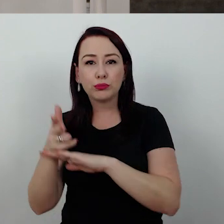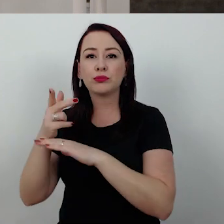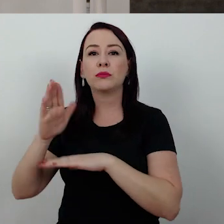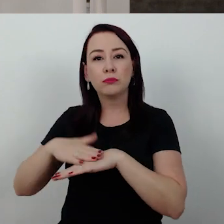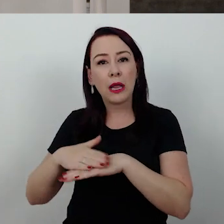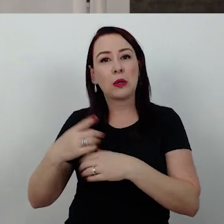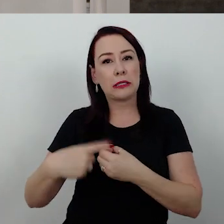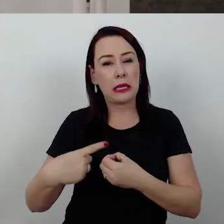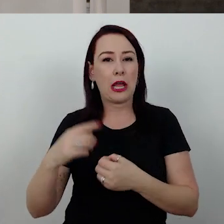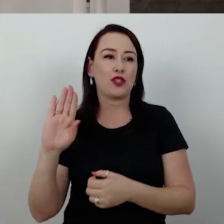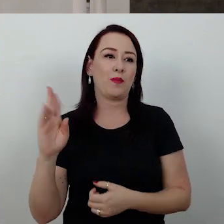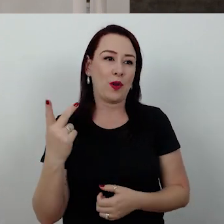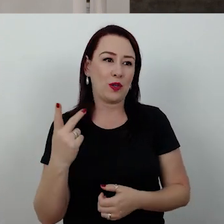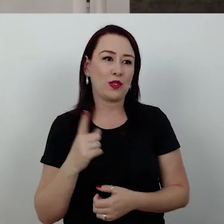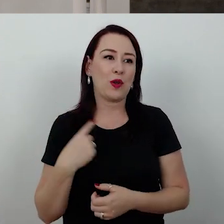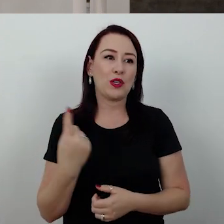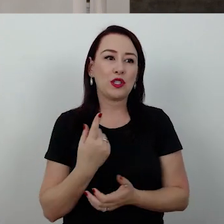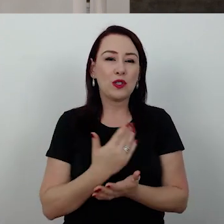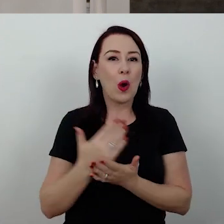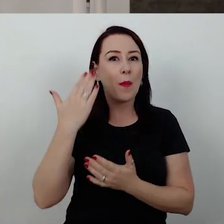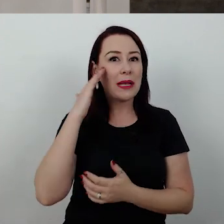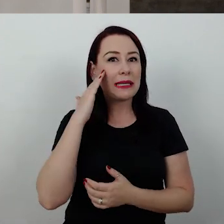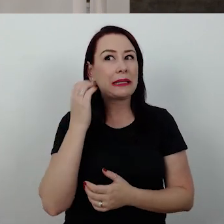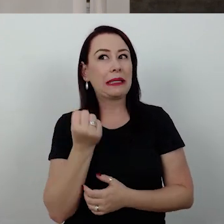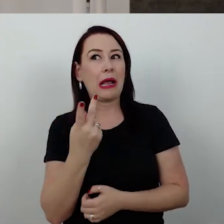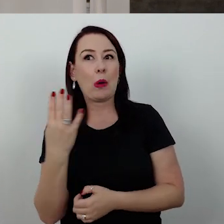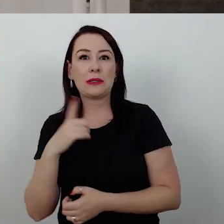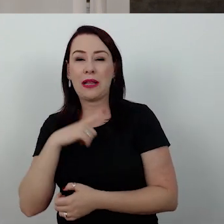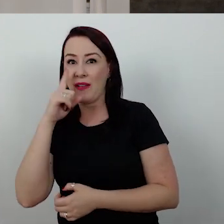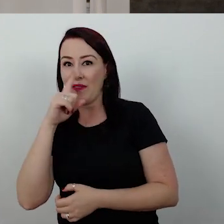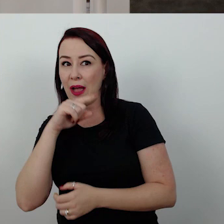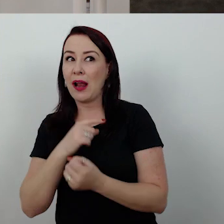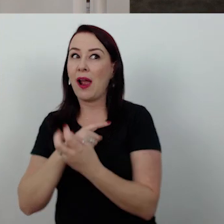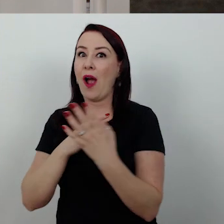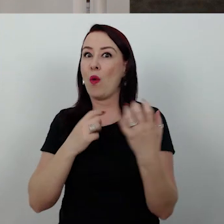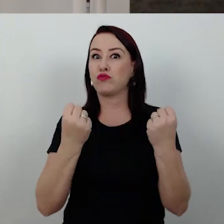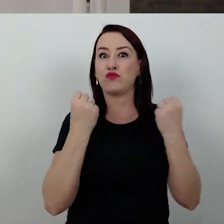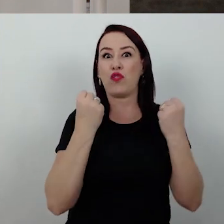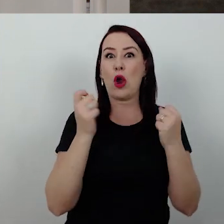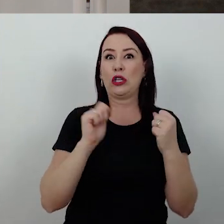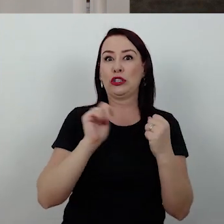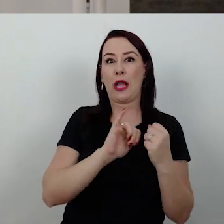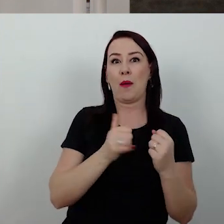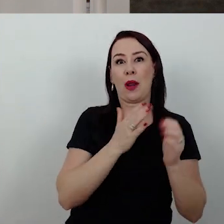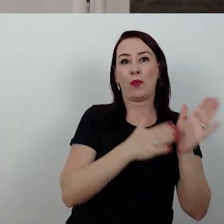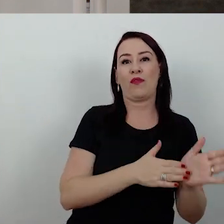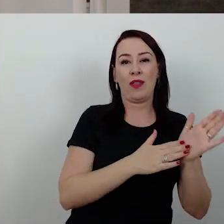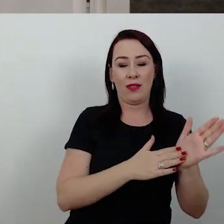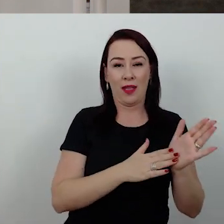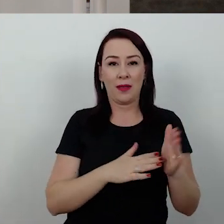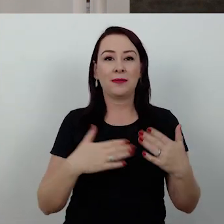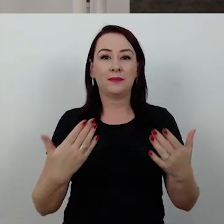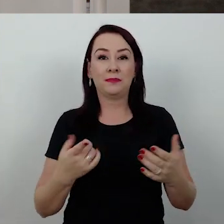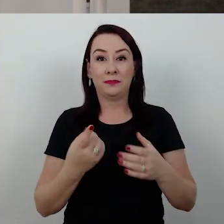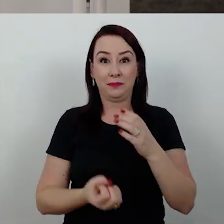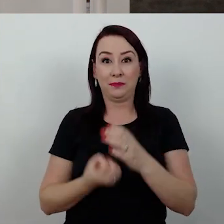Belo Horizonte, né? A gente começa a entender os gargalos e as potencialidades, assim.